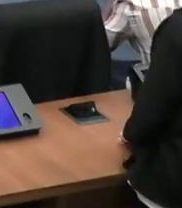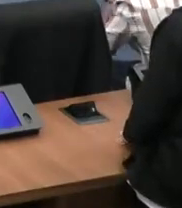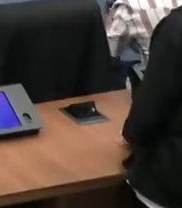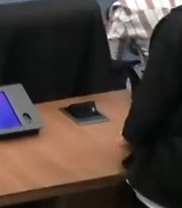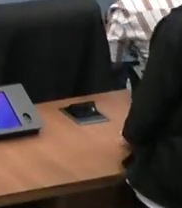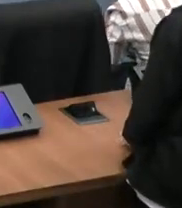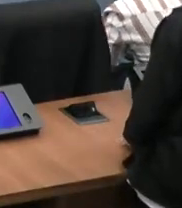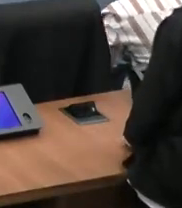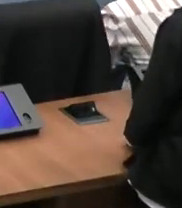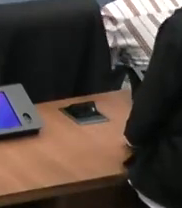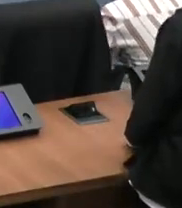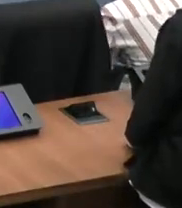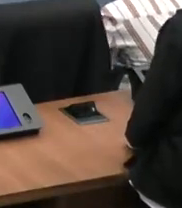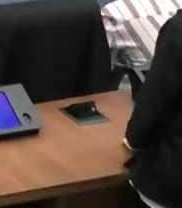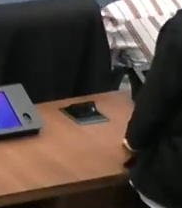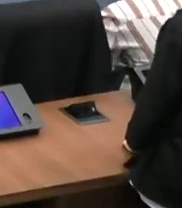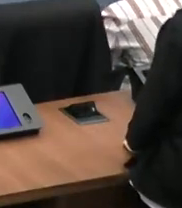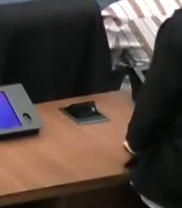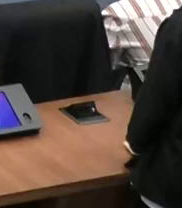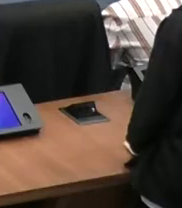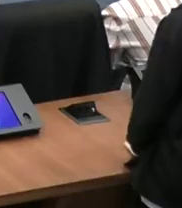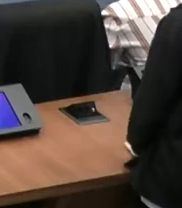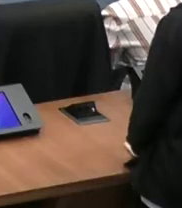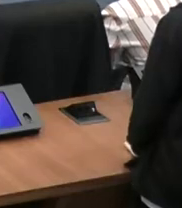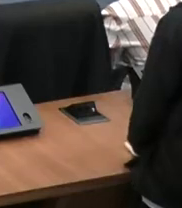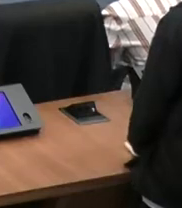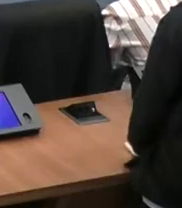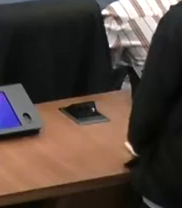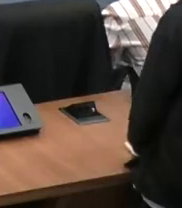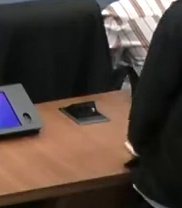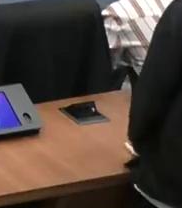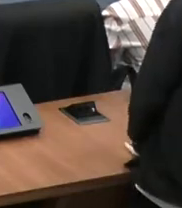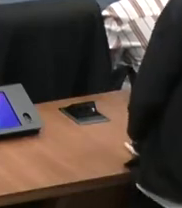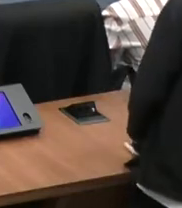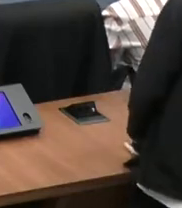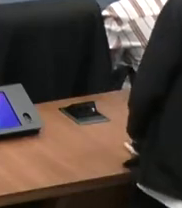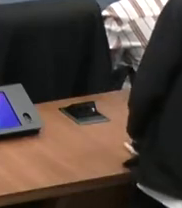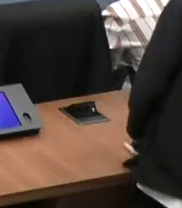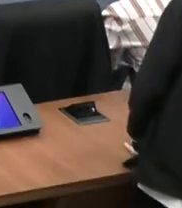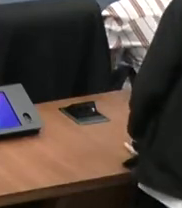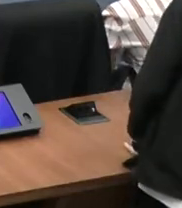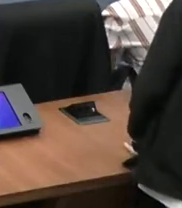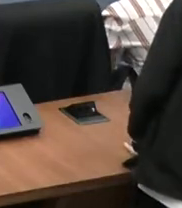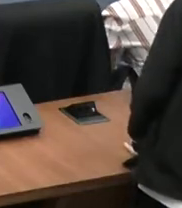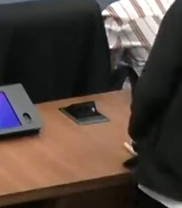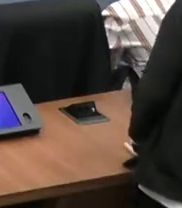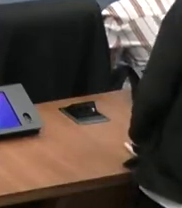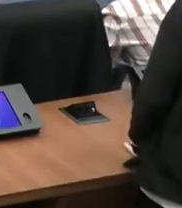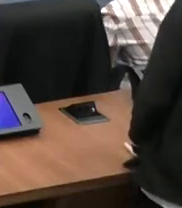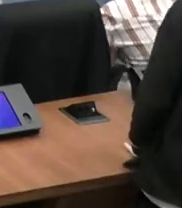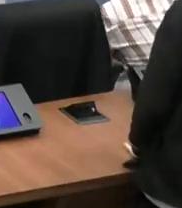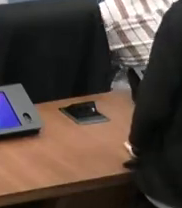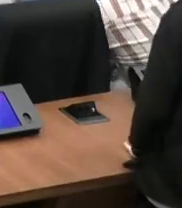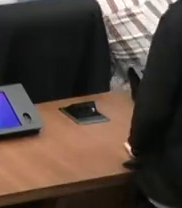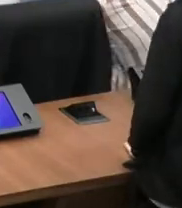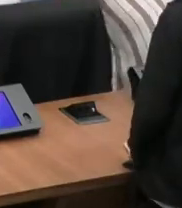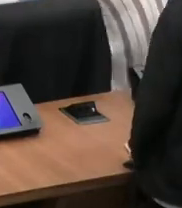E aí e Agradeço ao a lamber funfun e ao ator dançarino